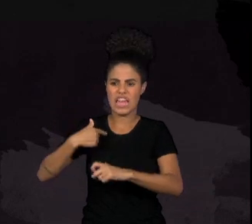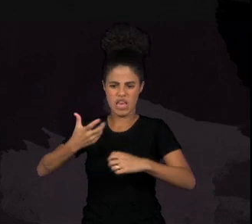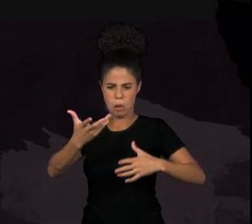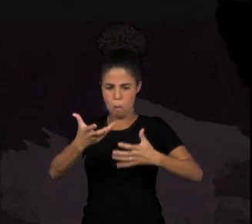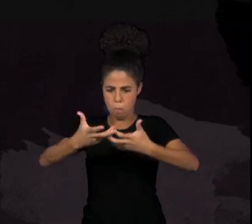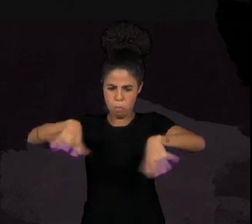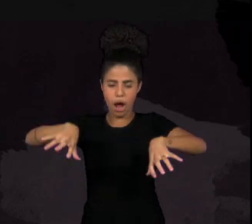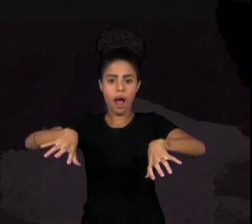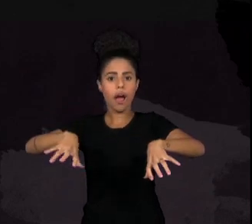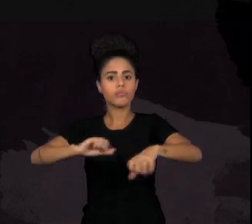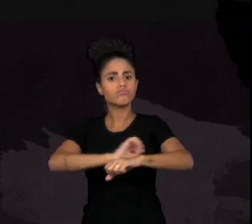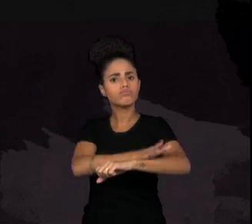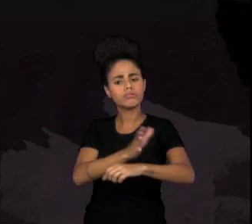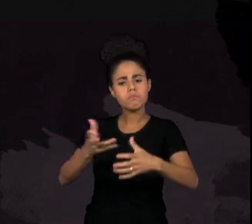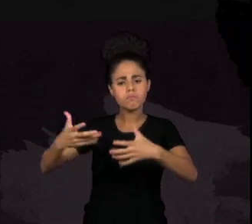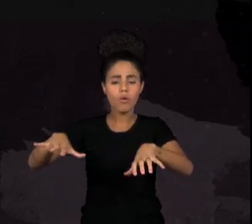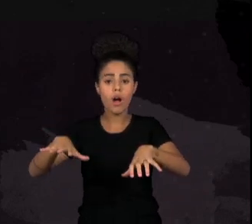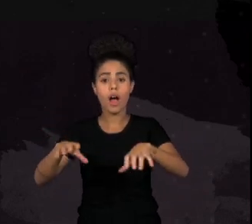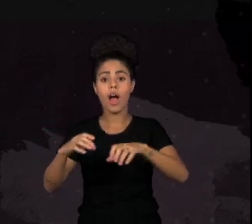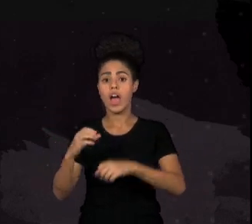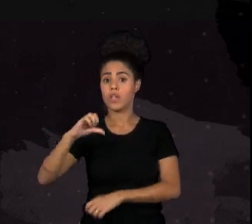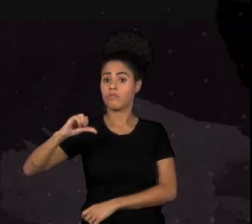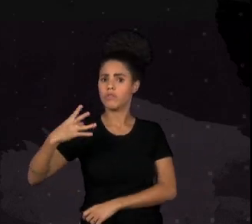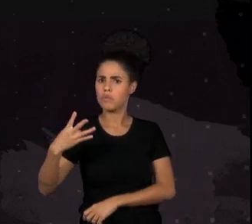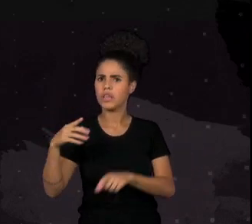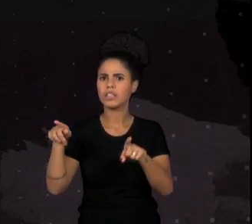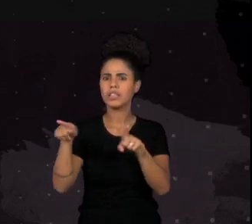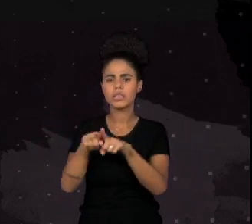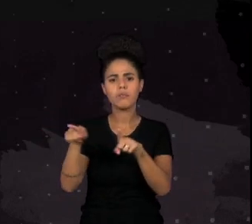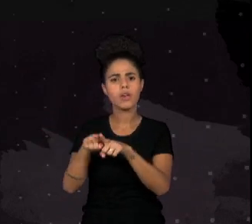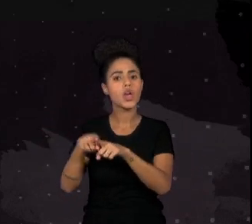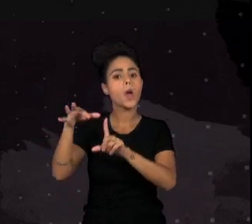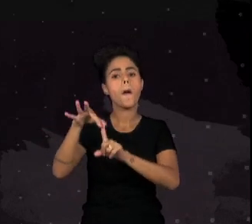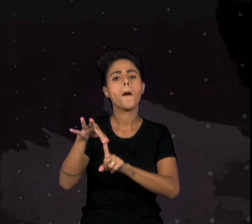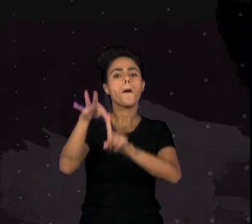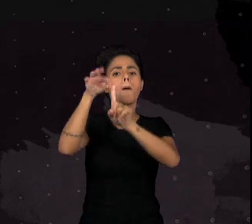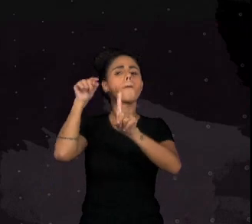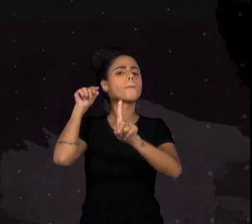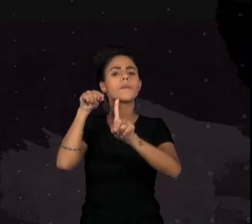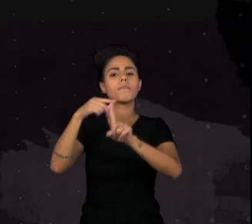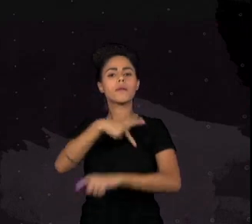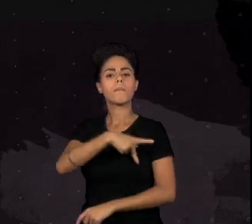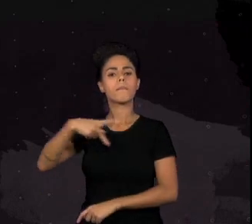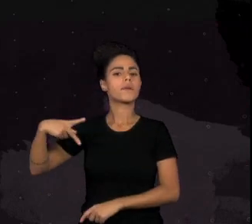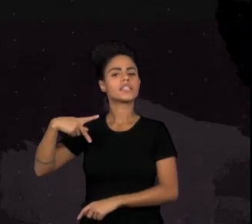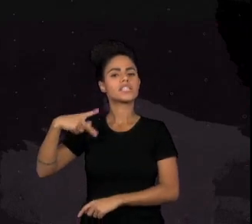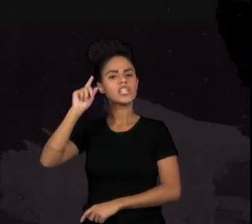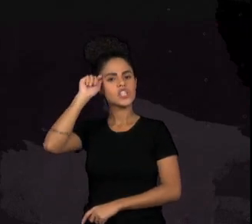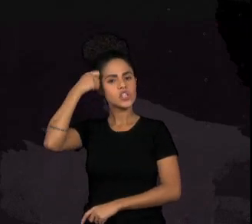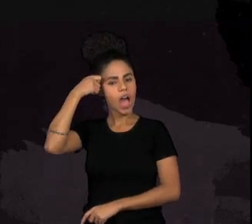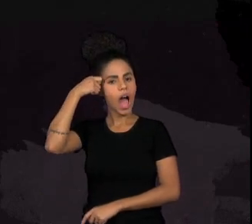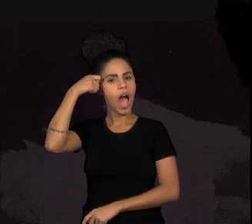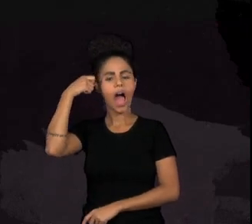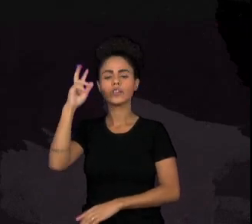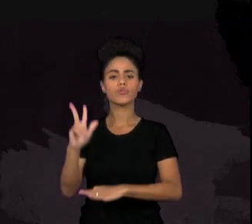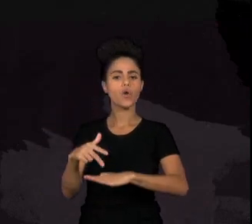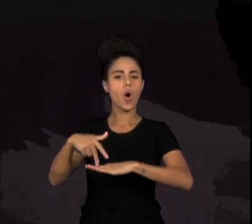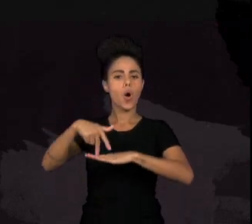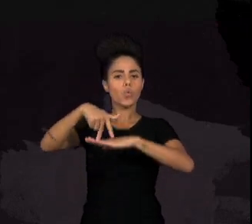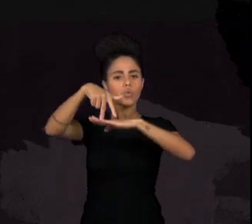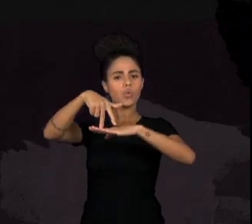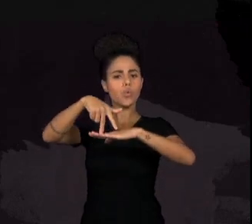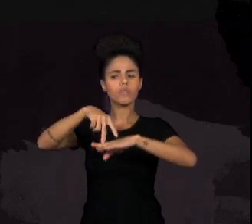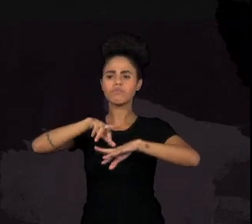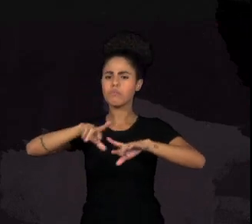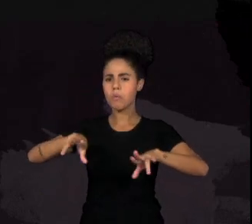o Apartheid. Em 94, elegeu seu primeiro presidente negro. Ele, Madiba